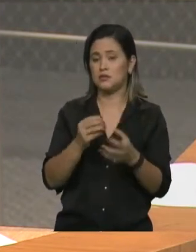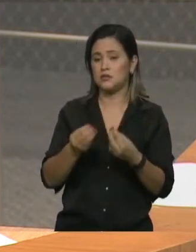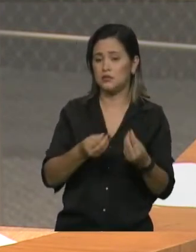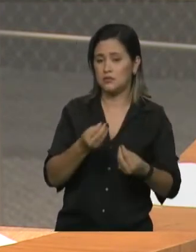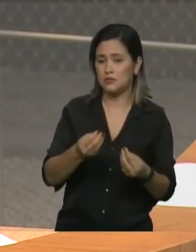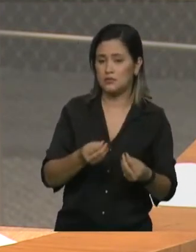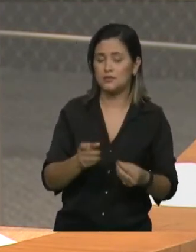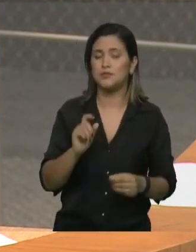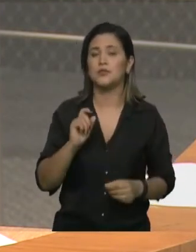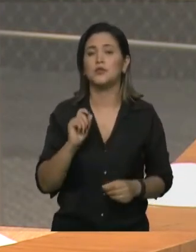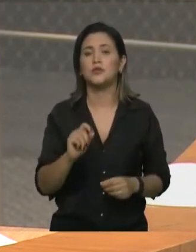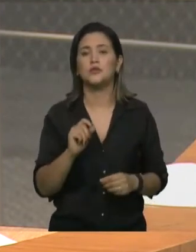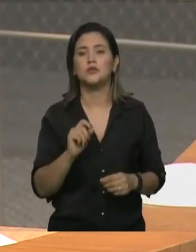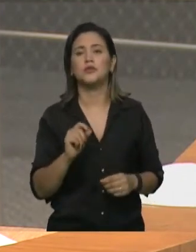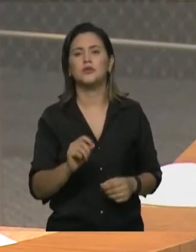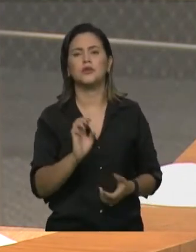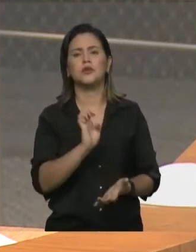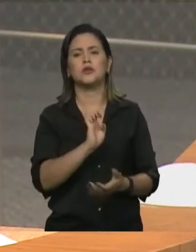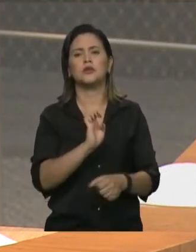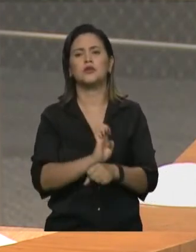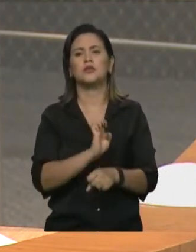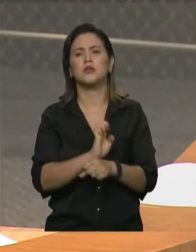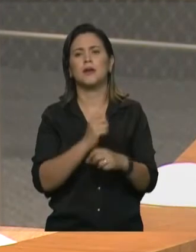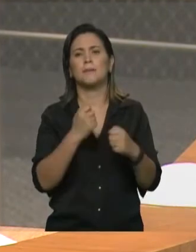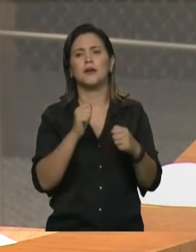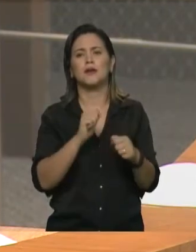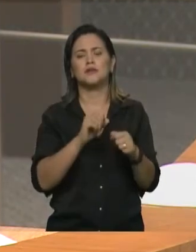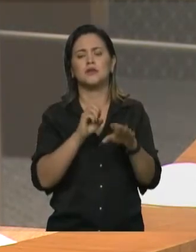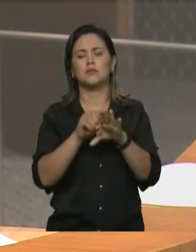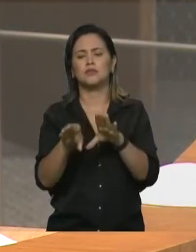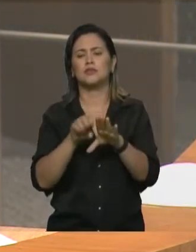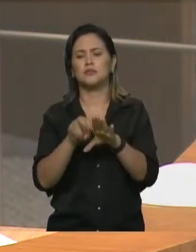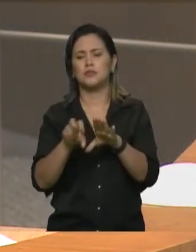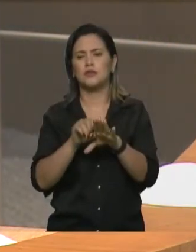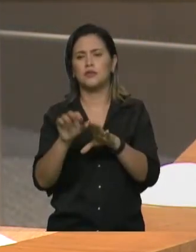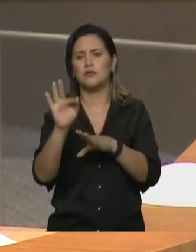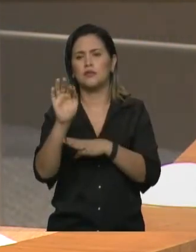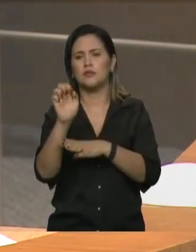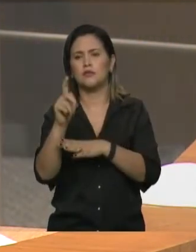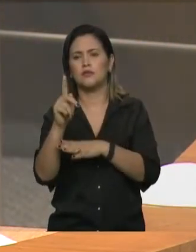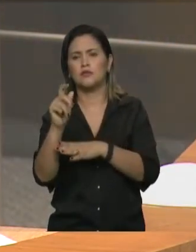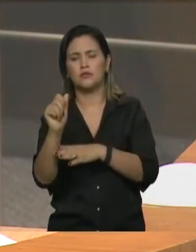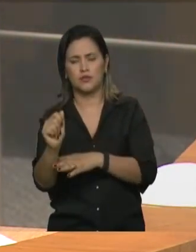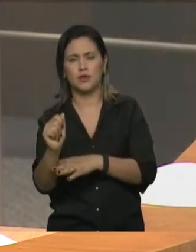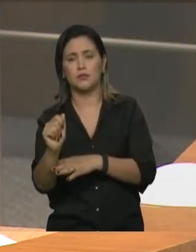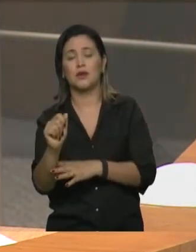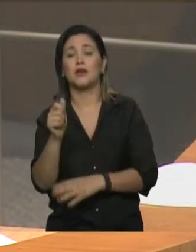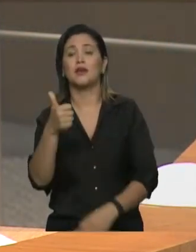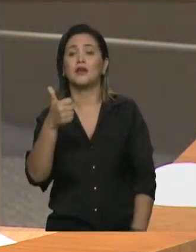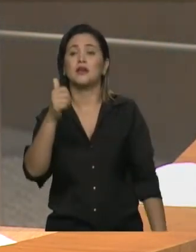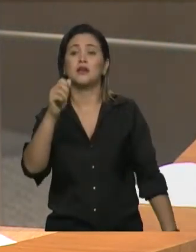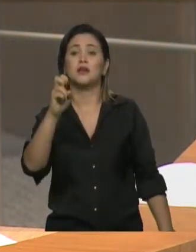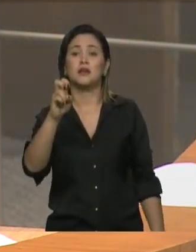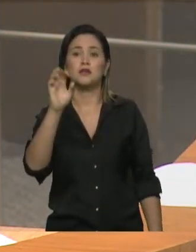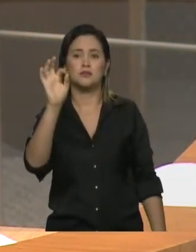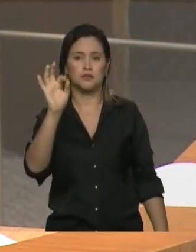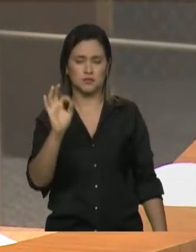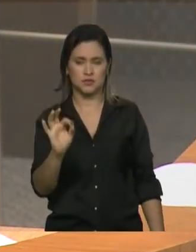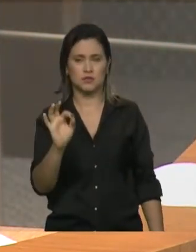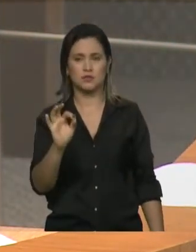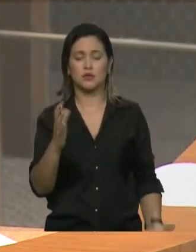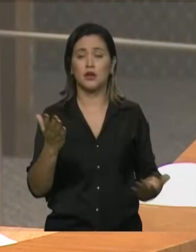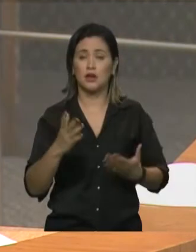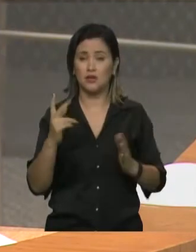depositar na conta do FEPA para poder garantir a aposentadoria era de 15%. Com o projeto de lei complementar, senhoras e